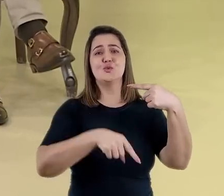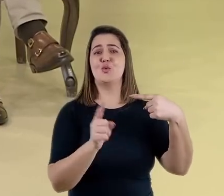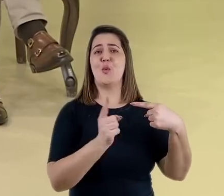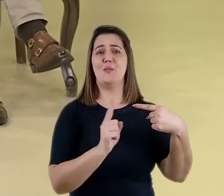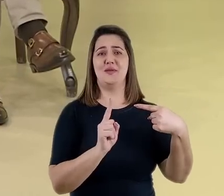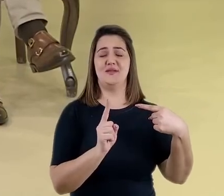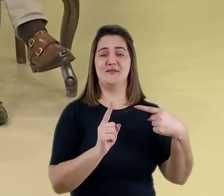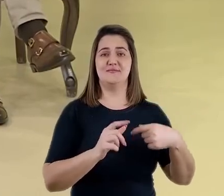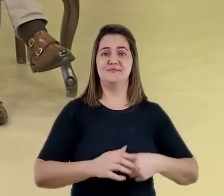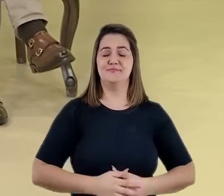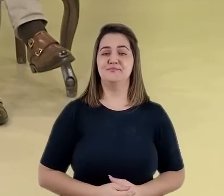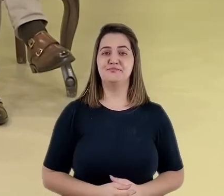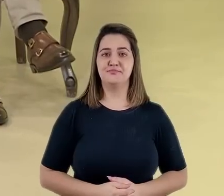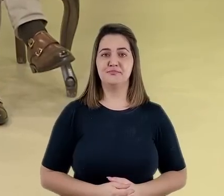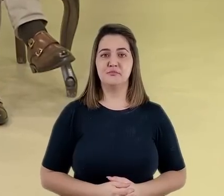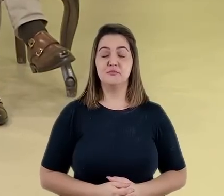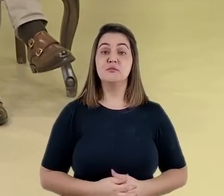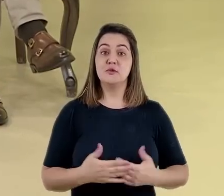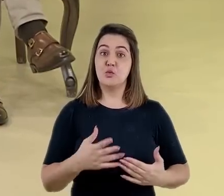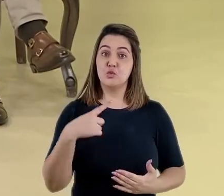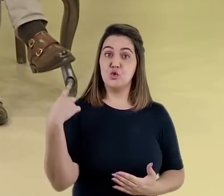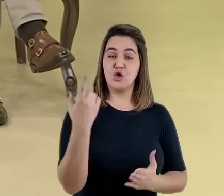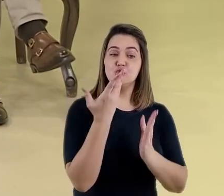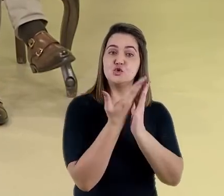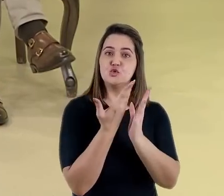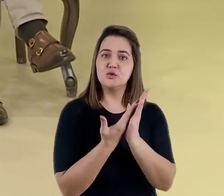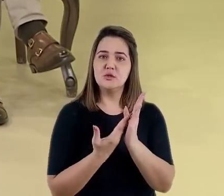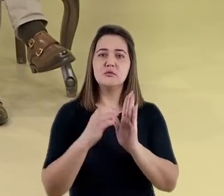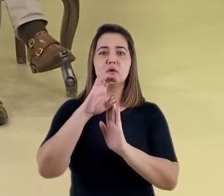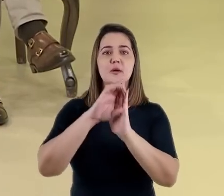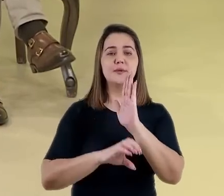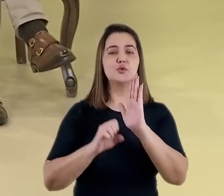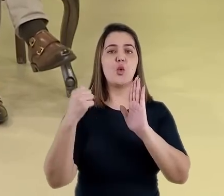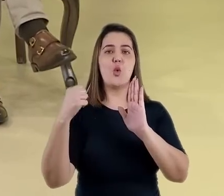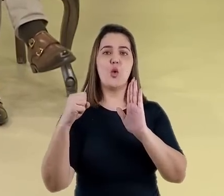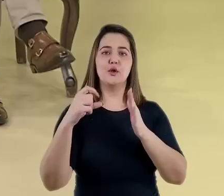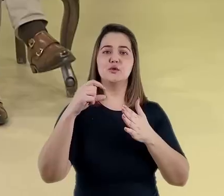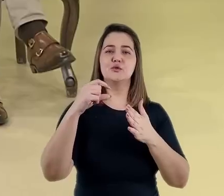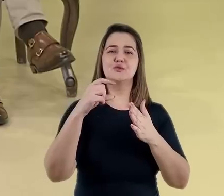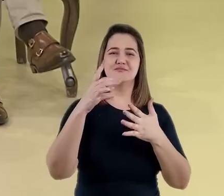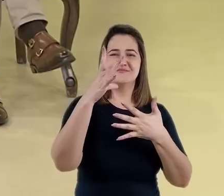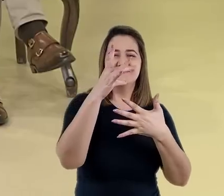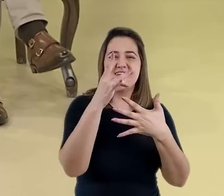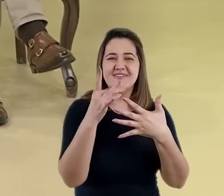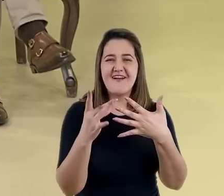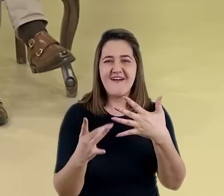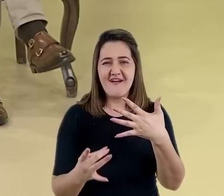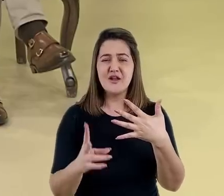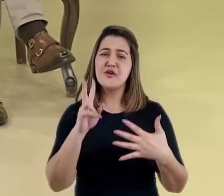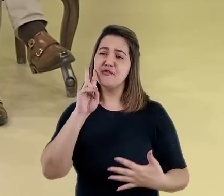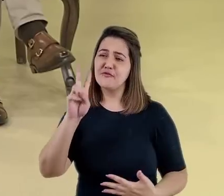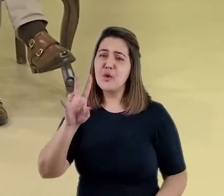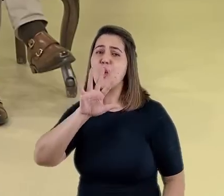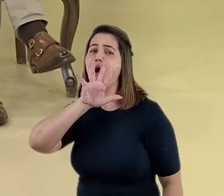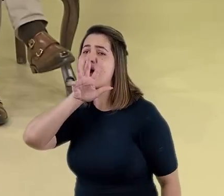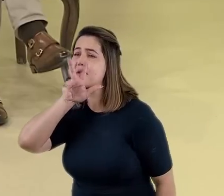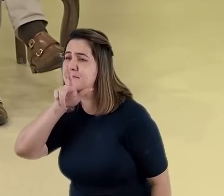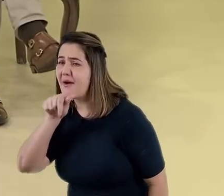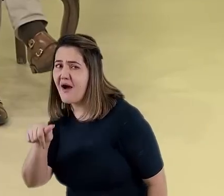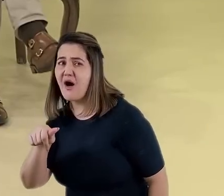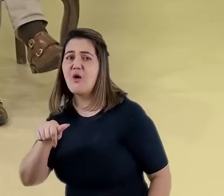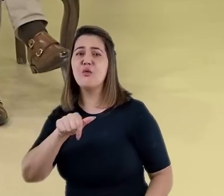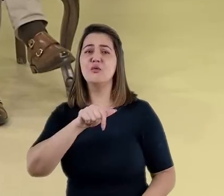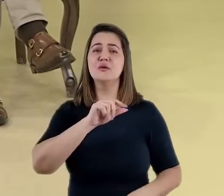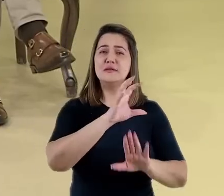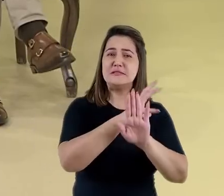estudando nesses últimos programas todo o capítulo 8 de Daniel, com todos os seus detalhes. E nós já vimos os animais e os